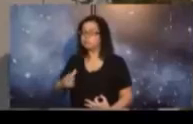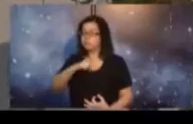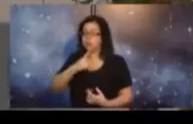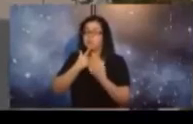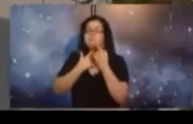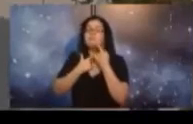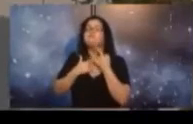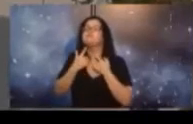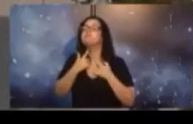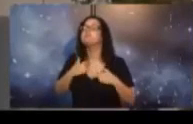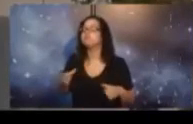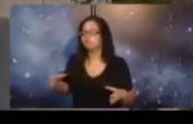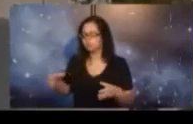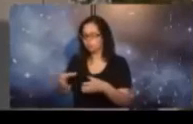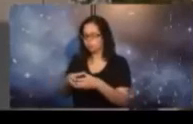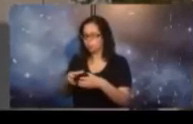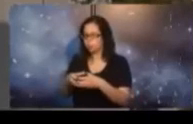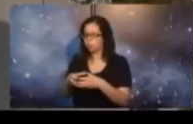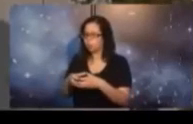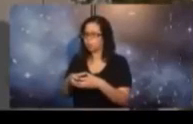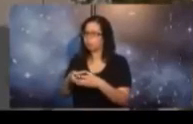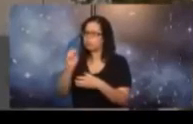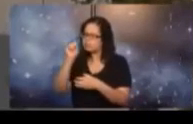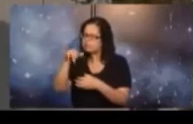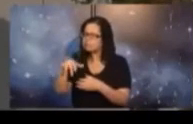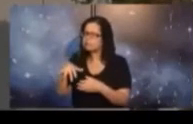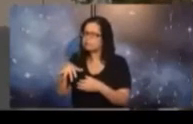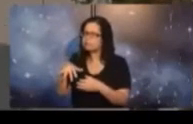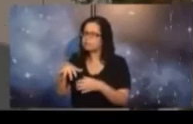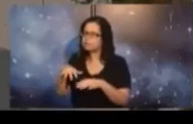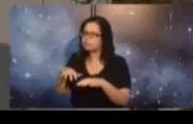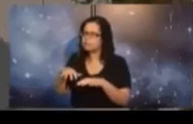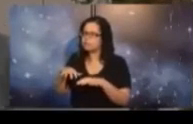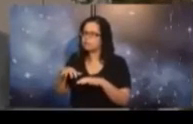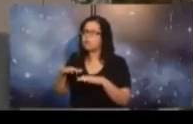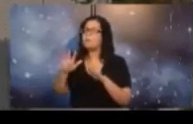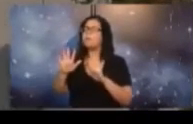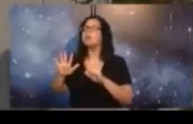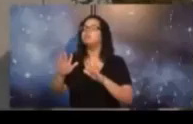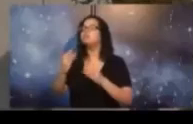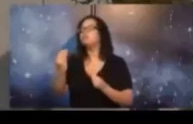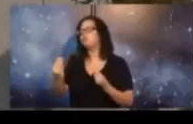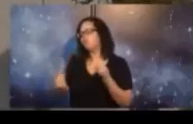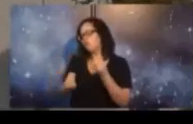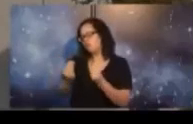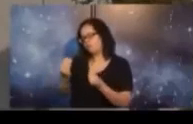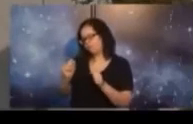coletivo, sim. E quais meios você vai escolher?